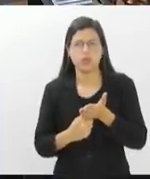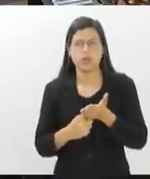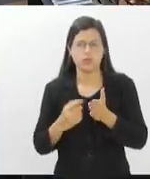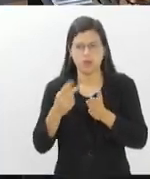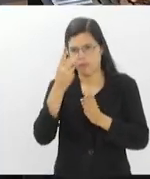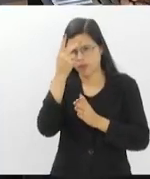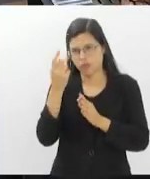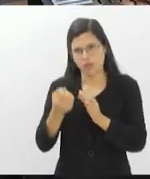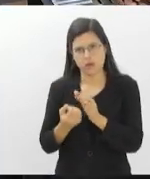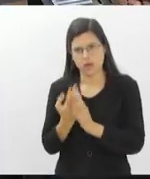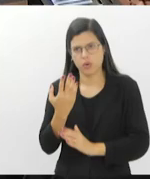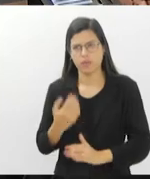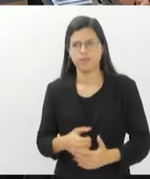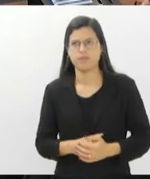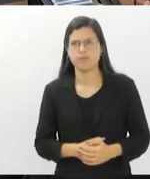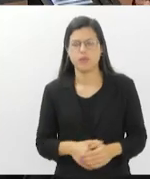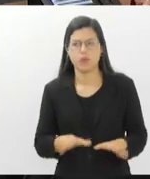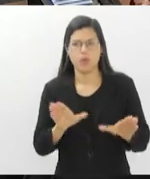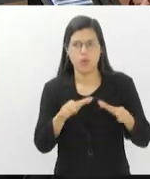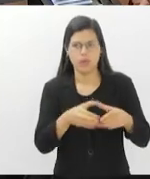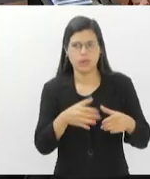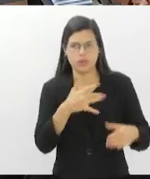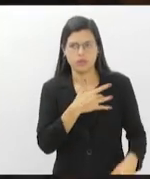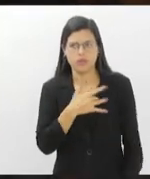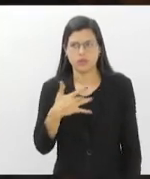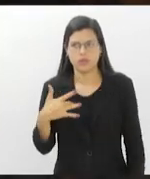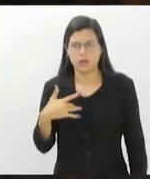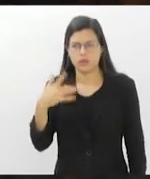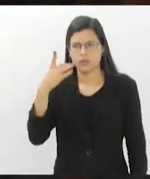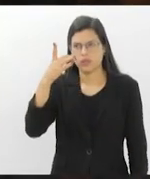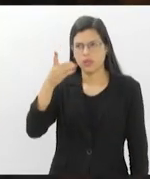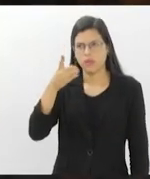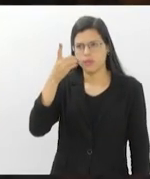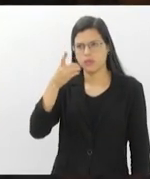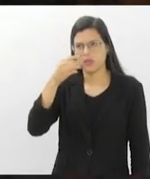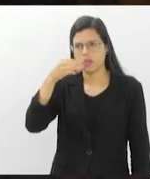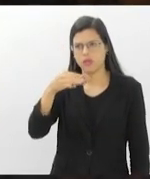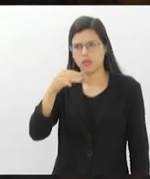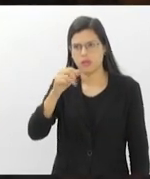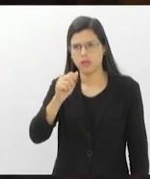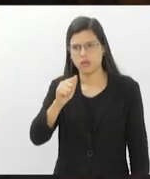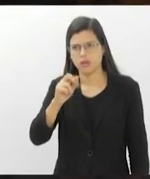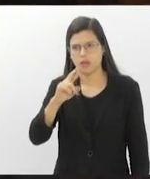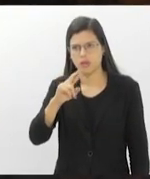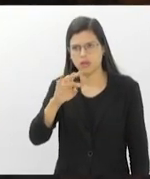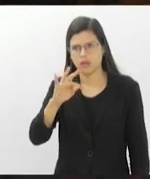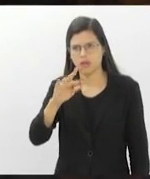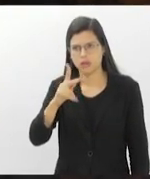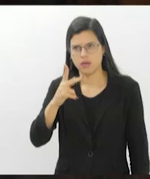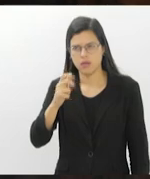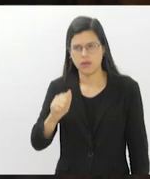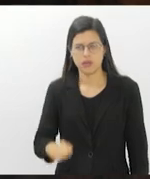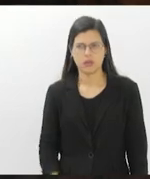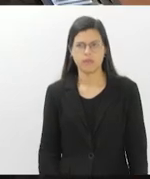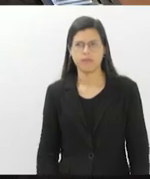deputado. Pela Comissão de Saúde, deputada Marta Rocha.